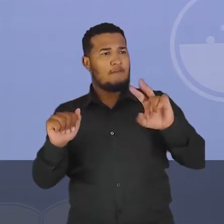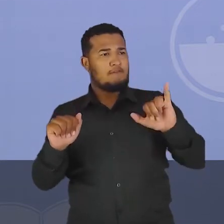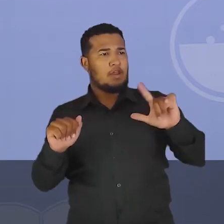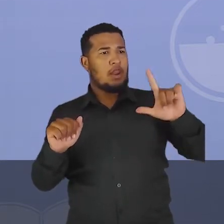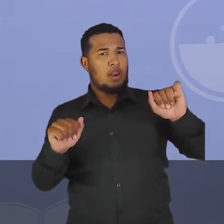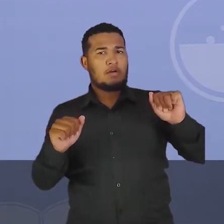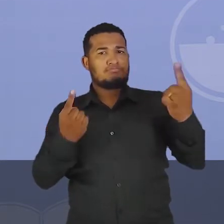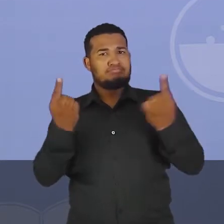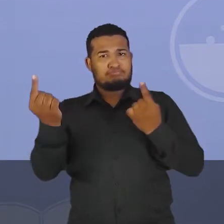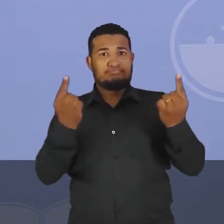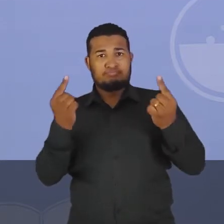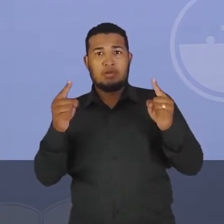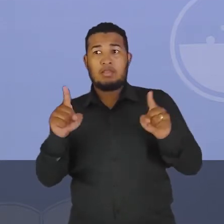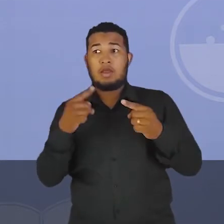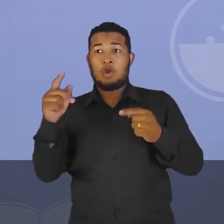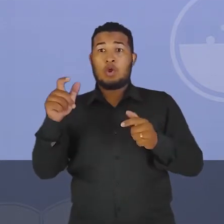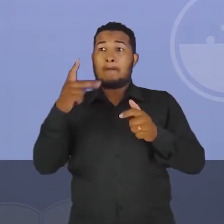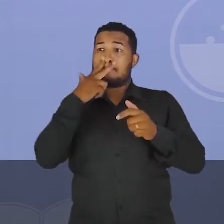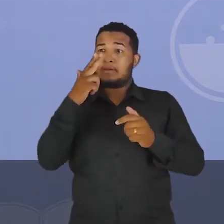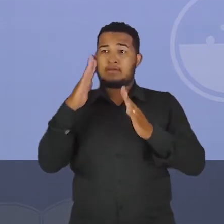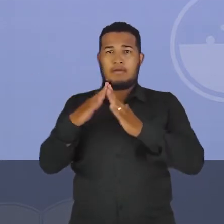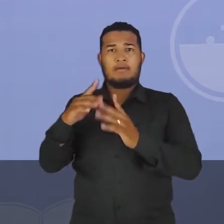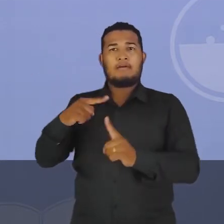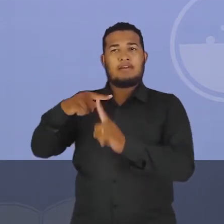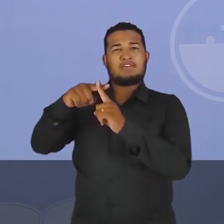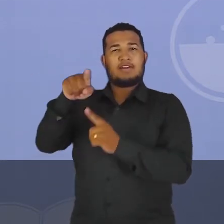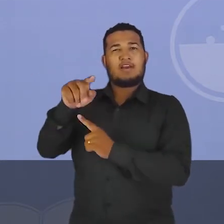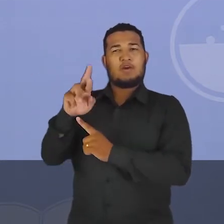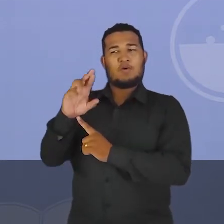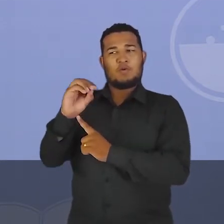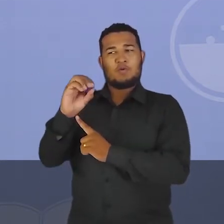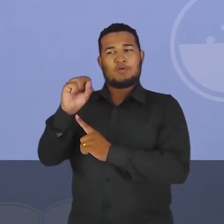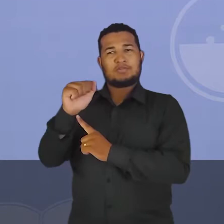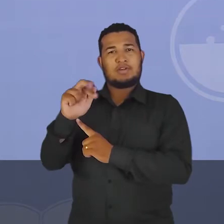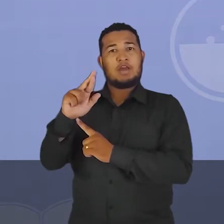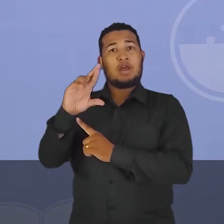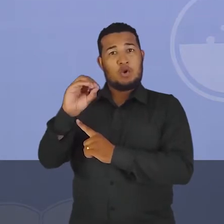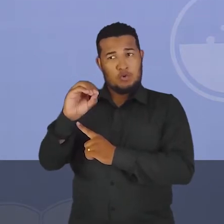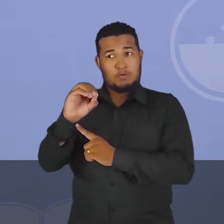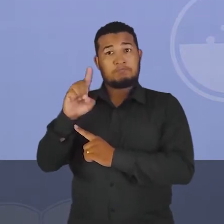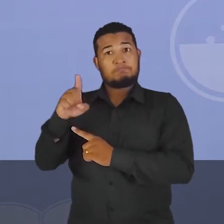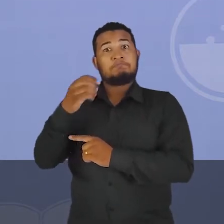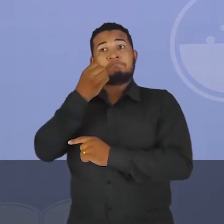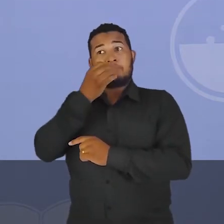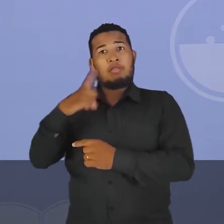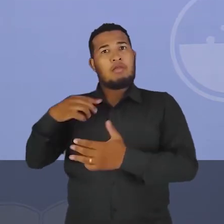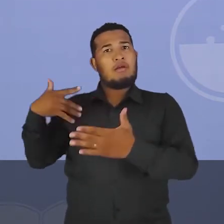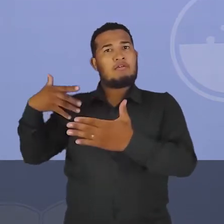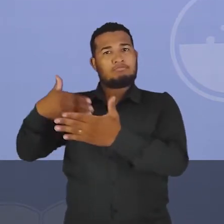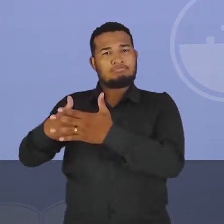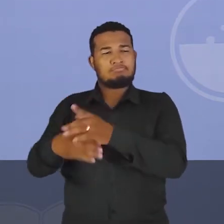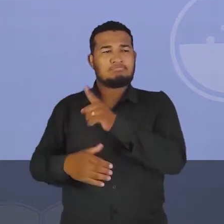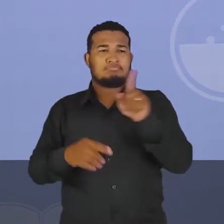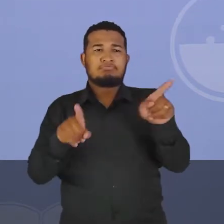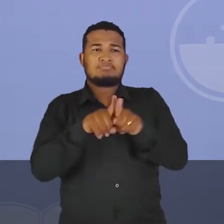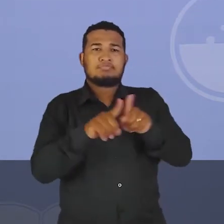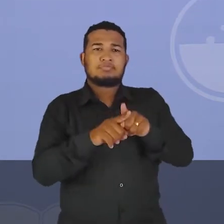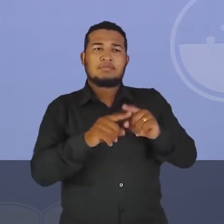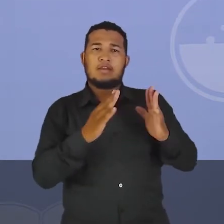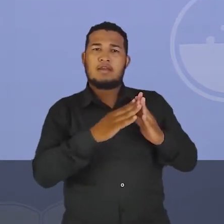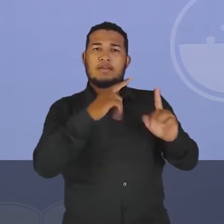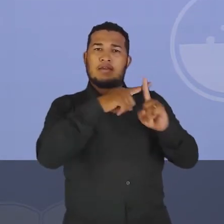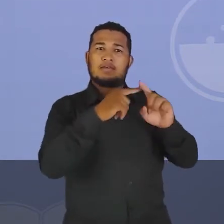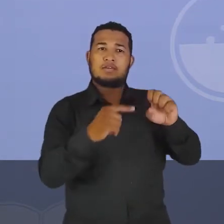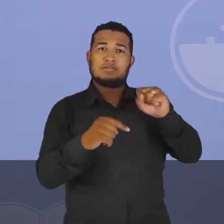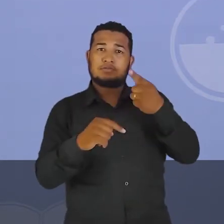ergueu 2 igrejas locais importantes, a Igreja do Rosário, que foi fundada em 1551, que ainda existe, e a Igreja de São João, que ambas são